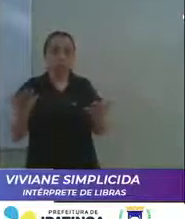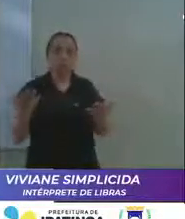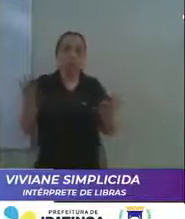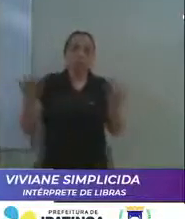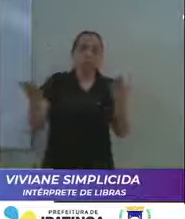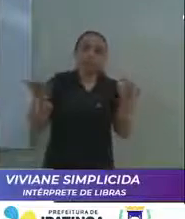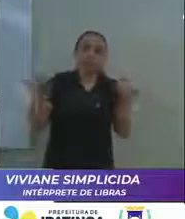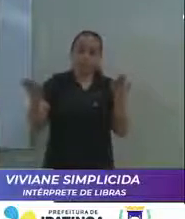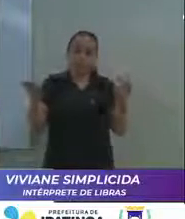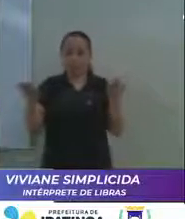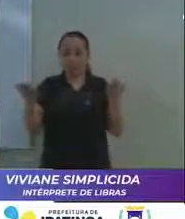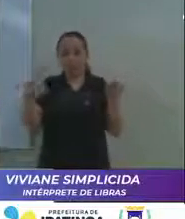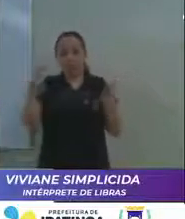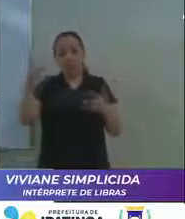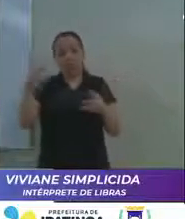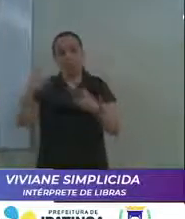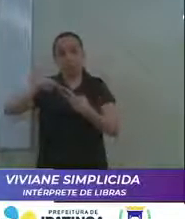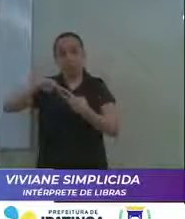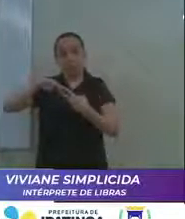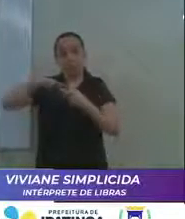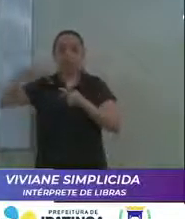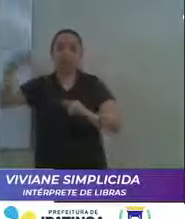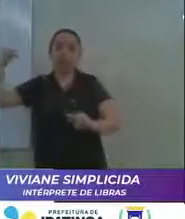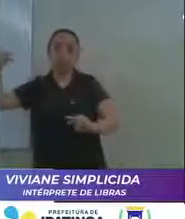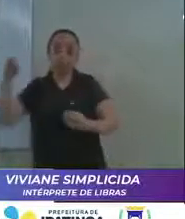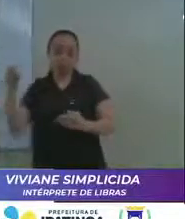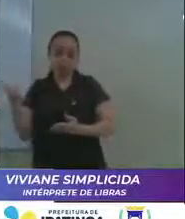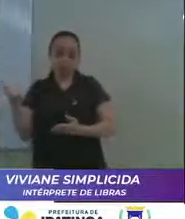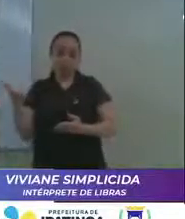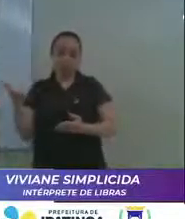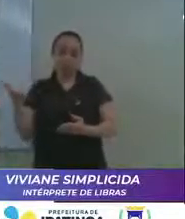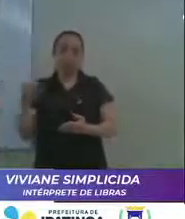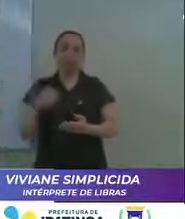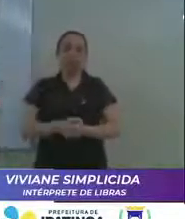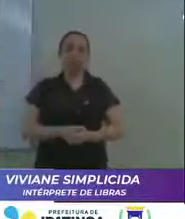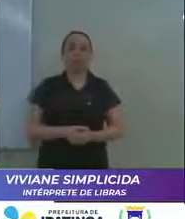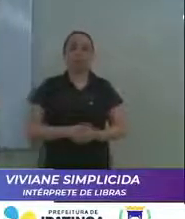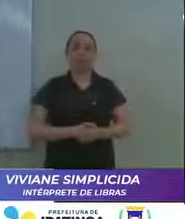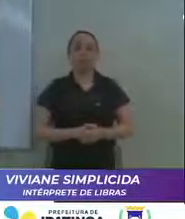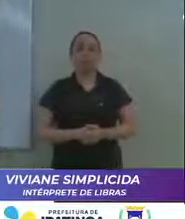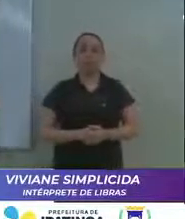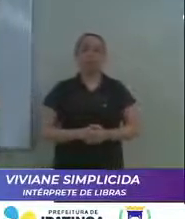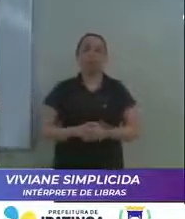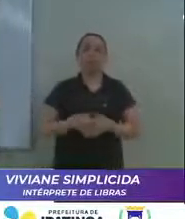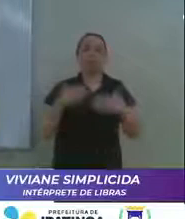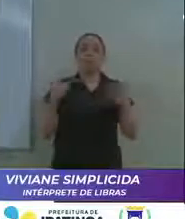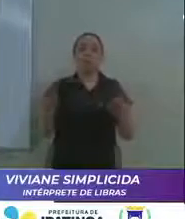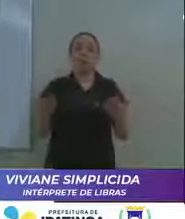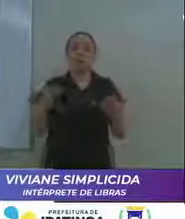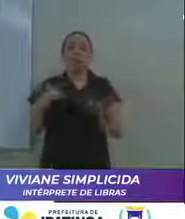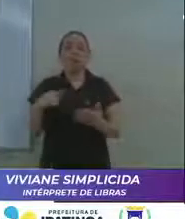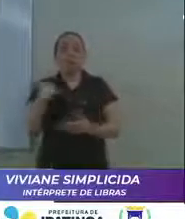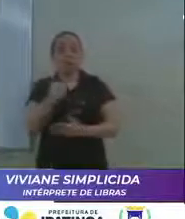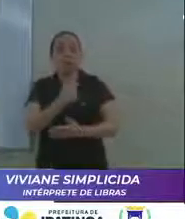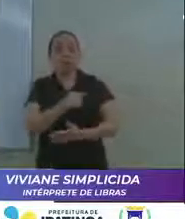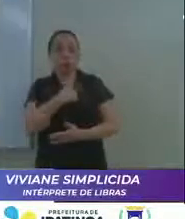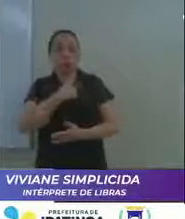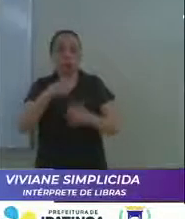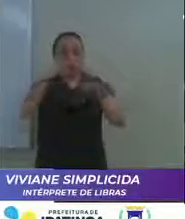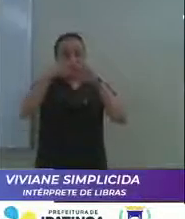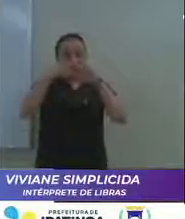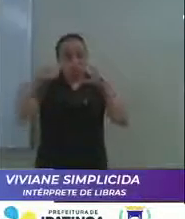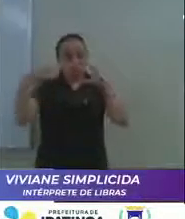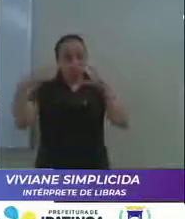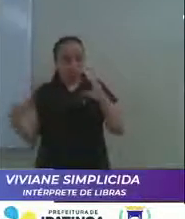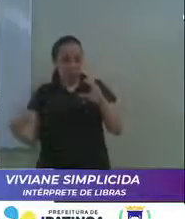o risco para o adoecimento vocal em professor, ele é muito maior, né? E o que a gente tem de característica é